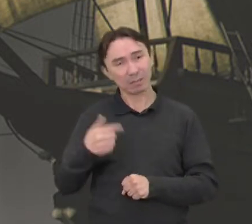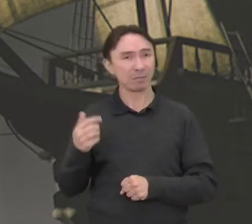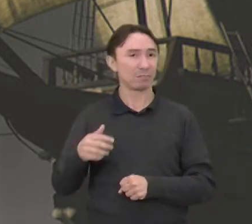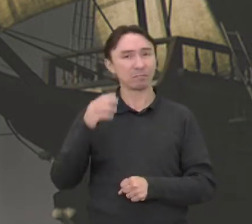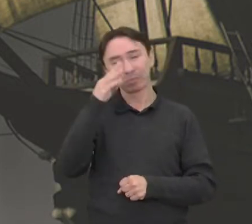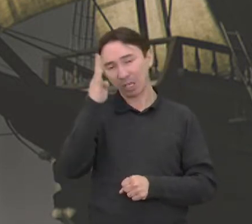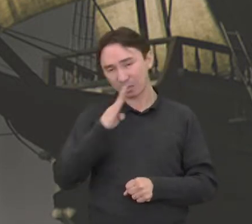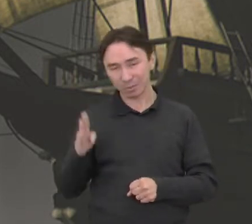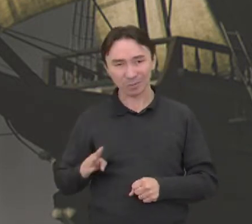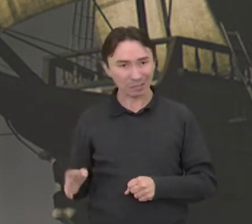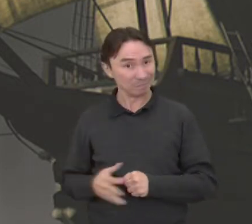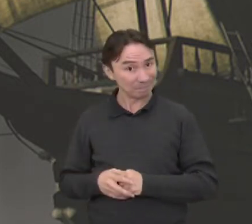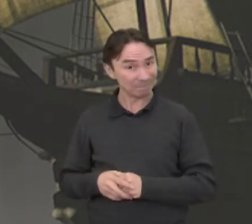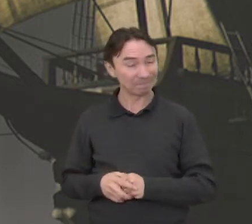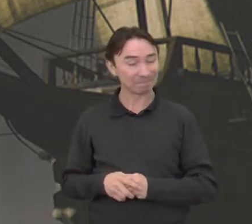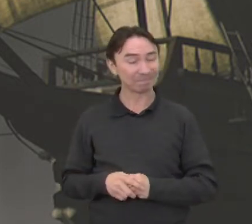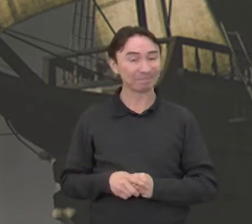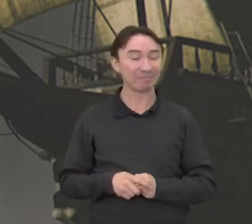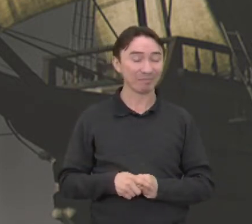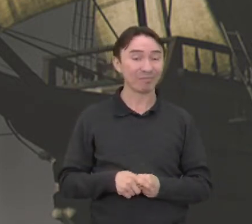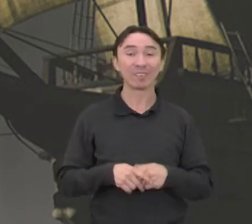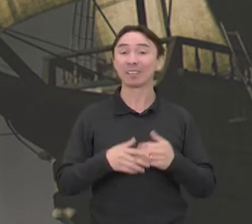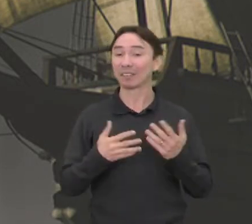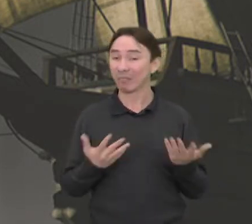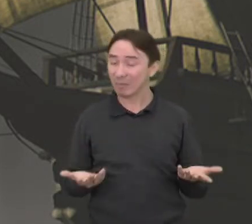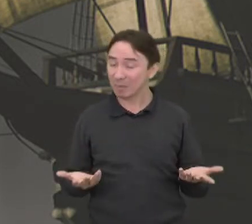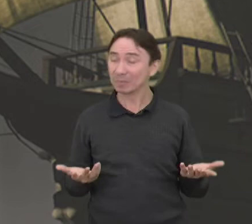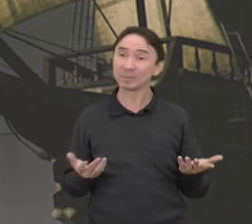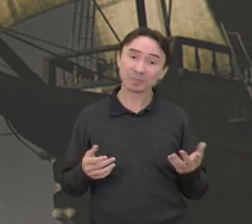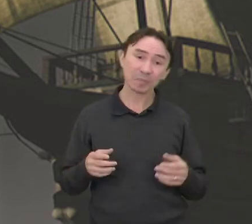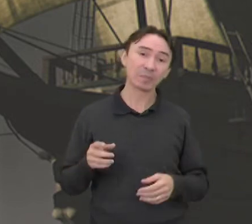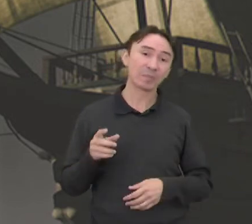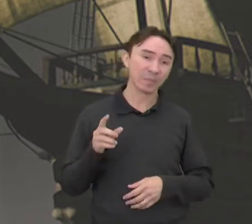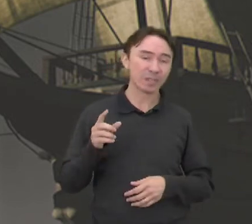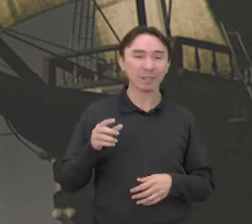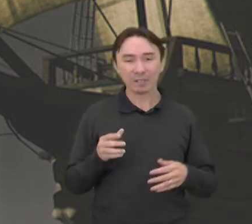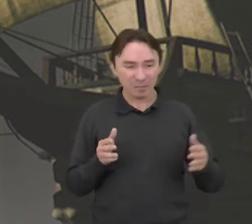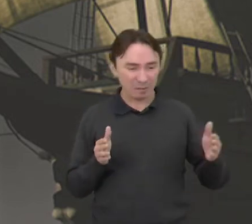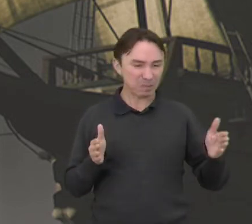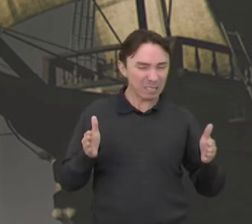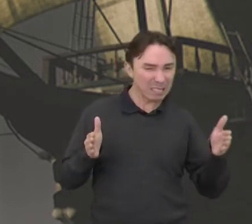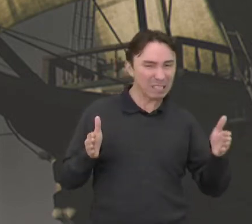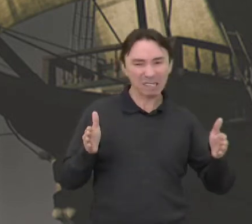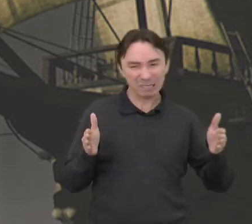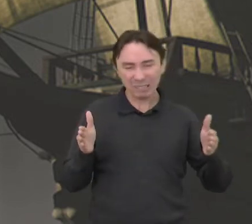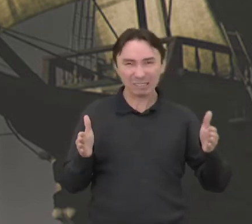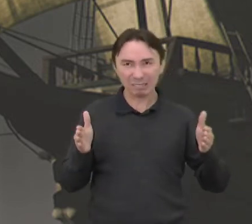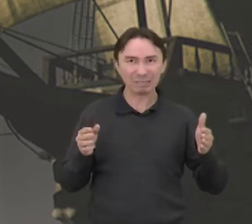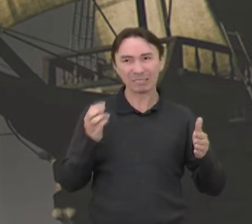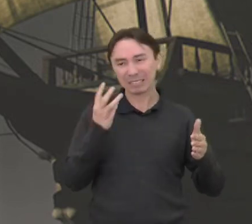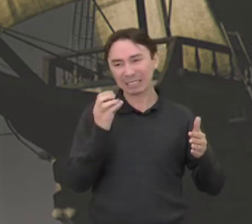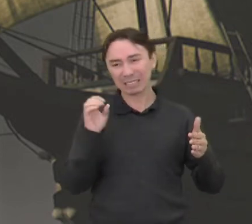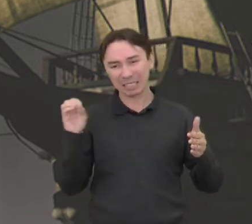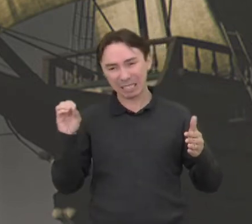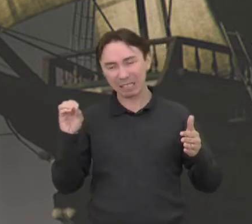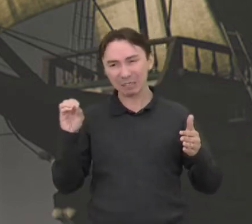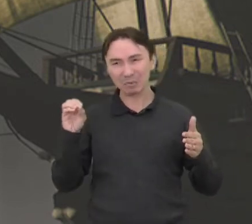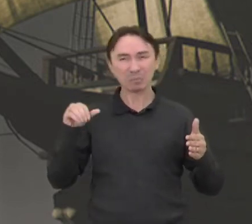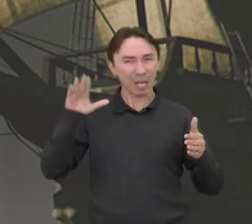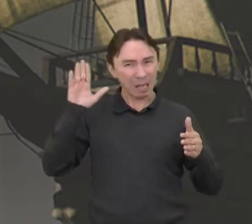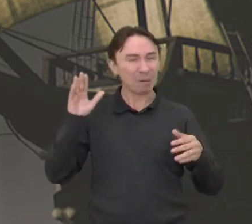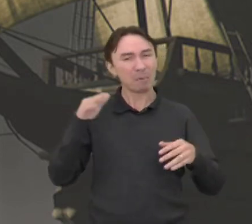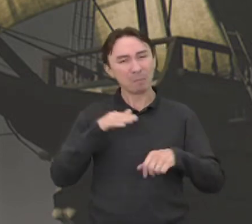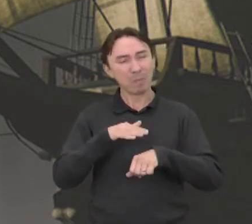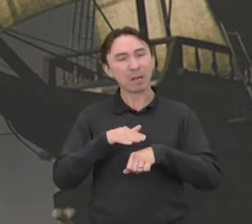do território. E é isso que vai acontecendo, então, nesse período de 300 e tantos anos que a gente conhece aí como o período